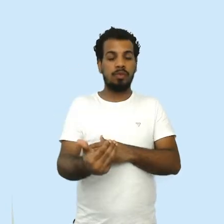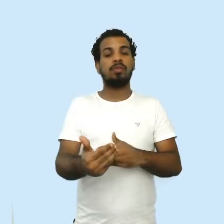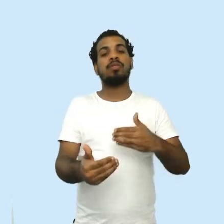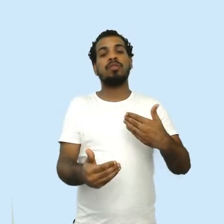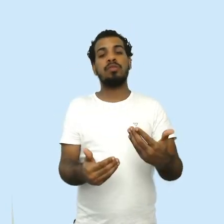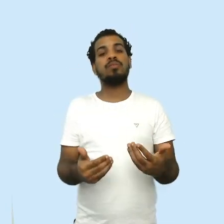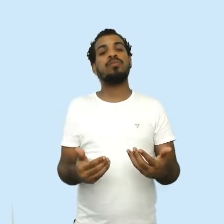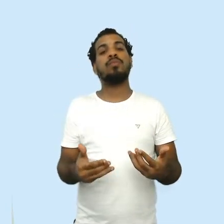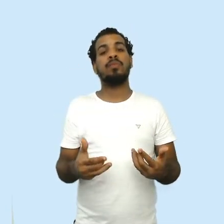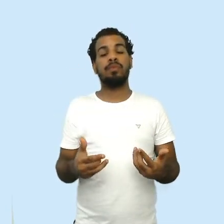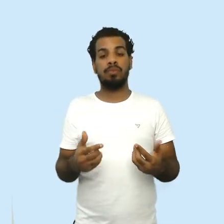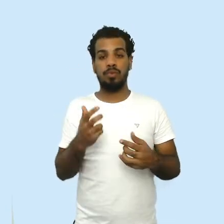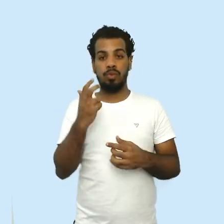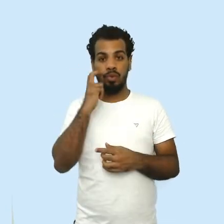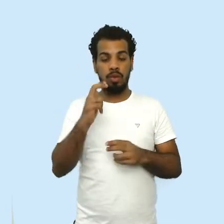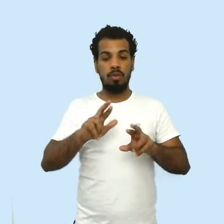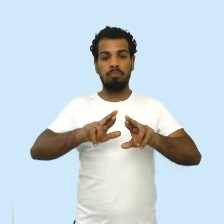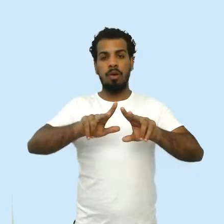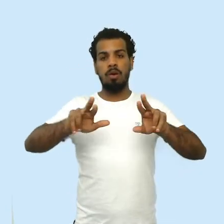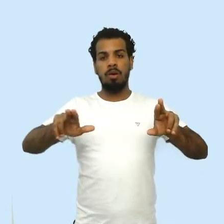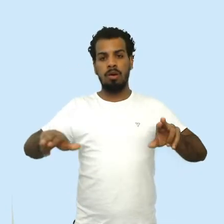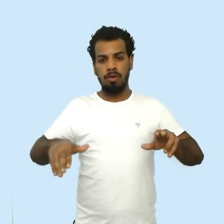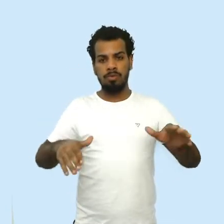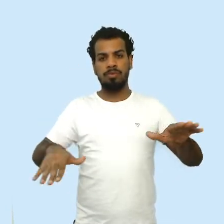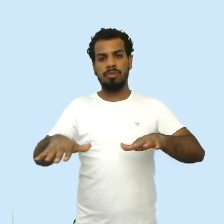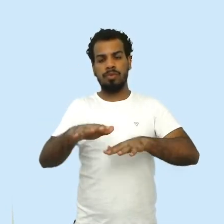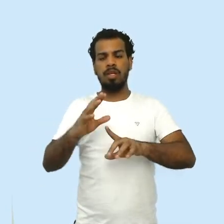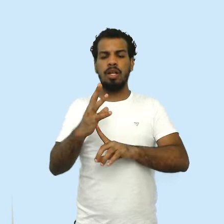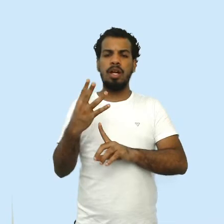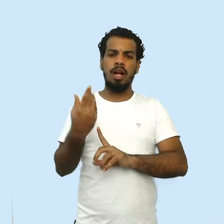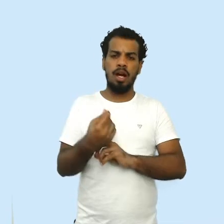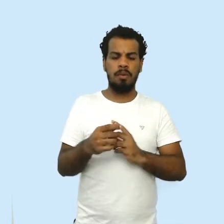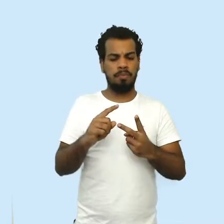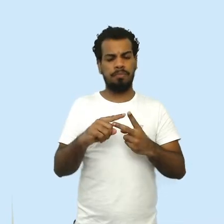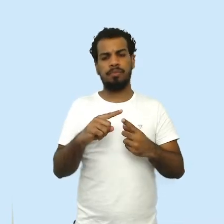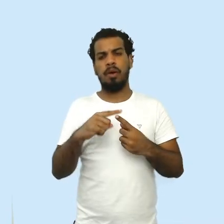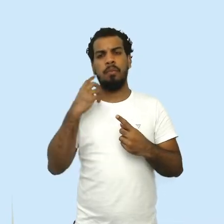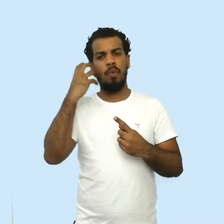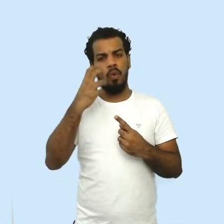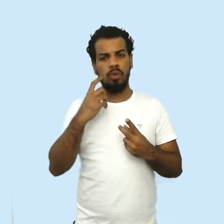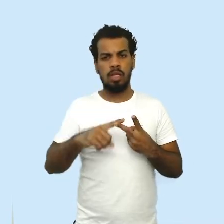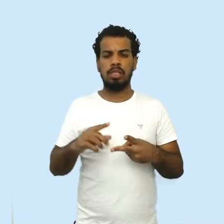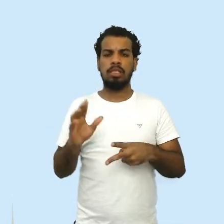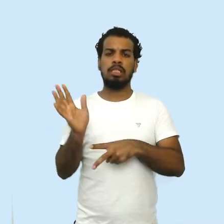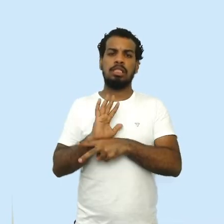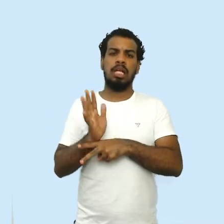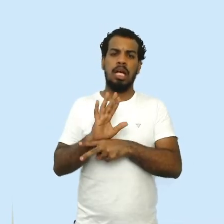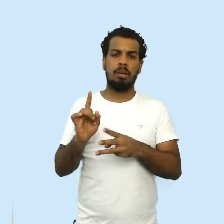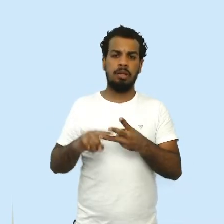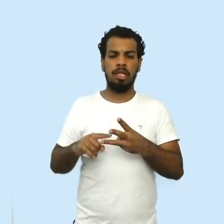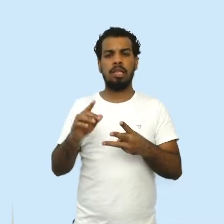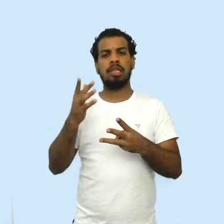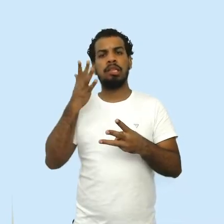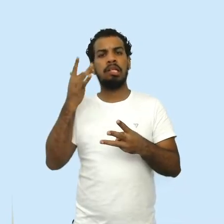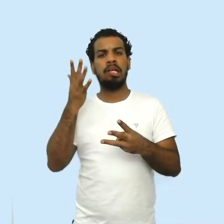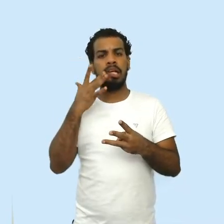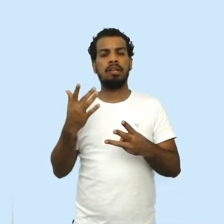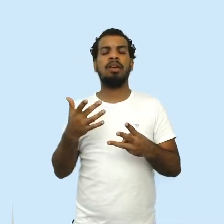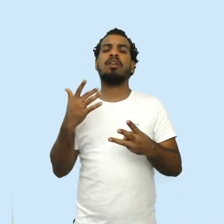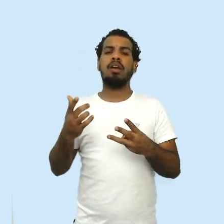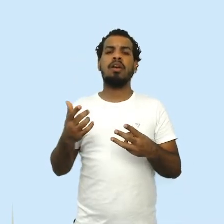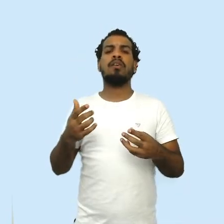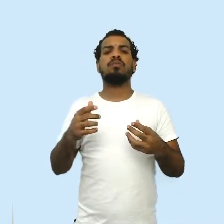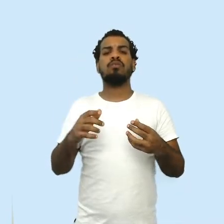elementos culturais e de vários segmentos artísticos, da música, do cinema, do teatro, e vai utilizar